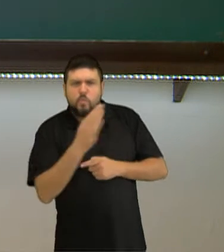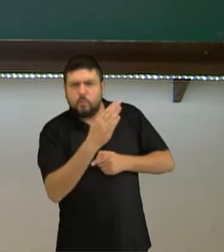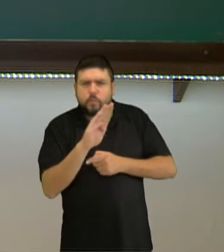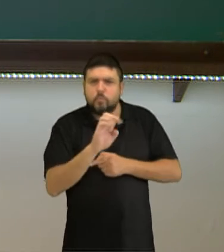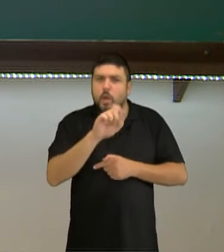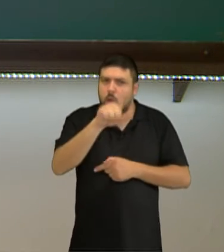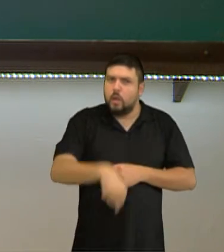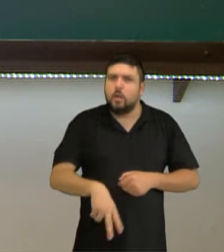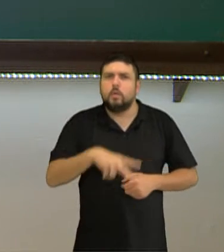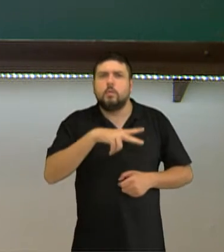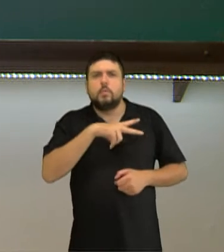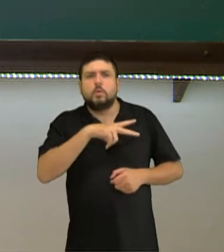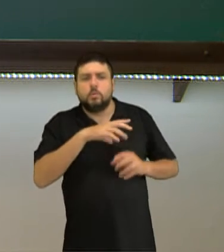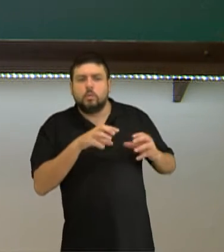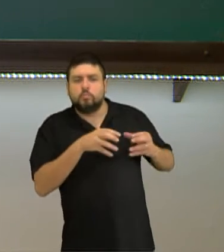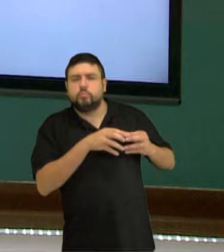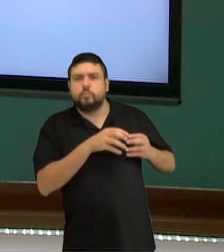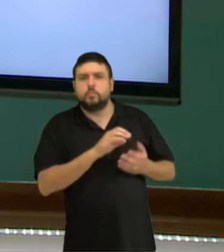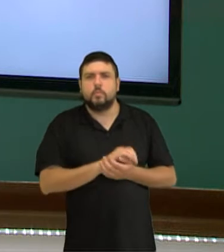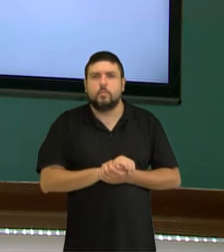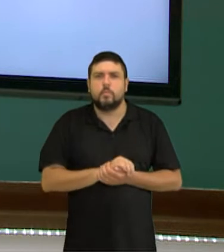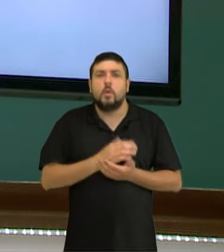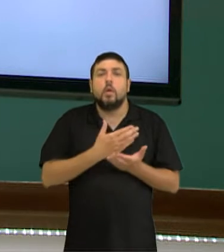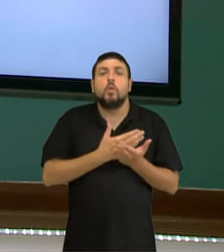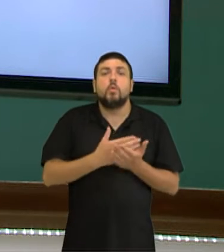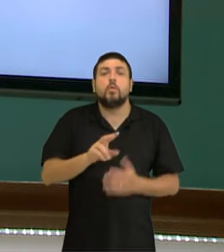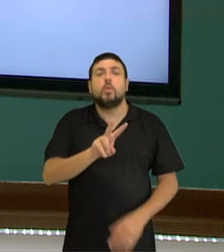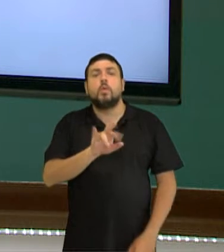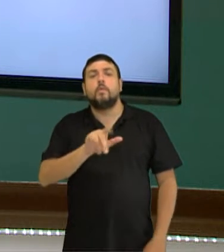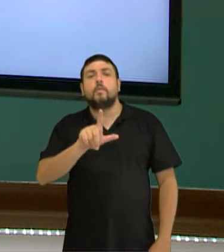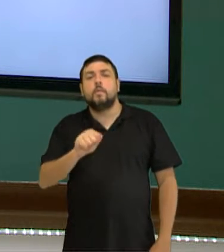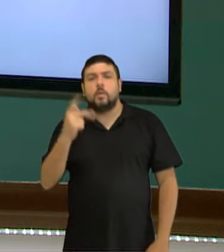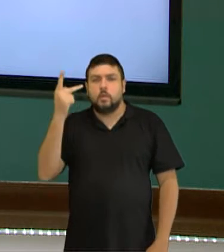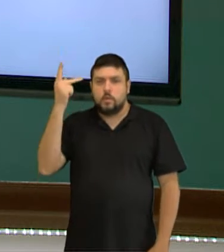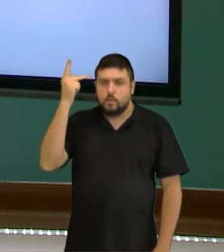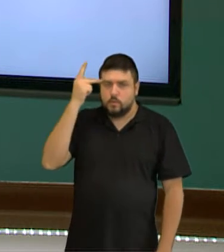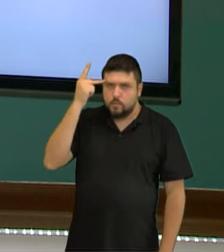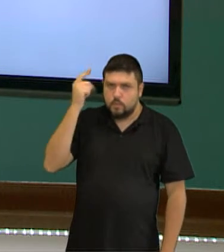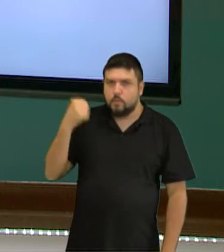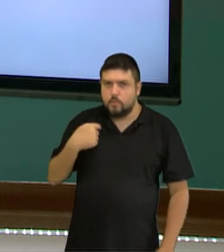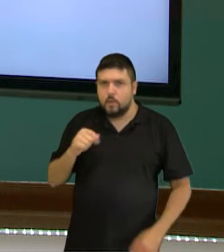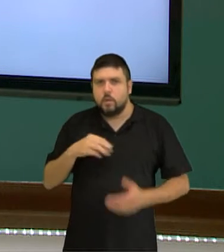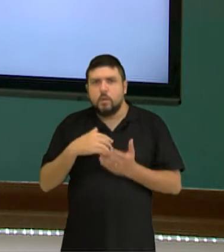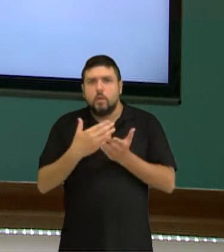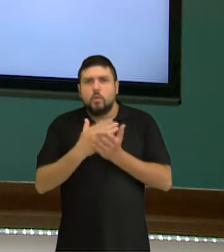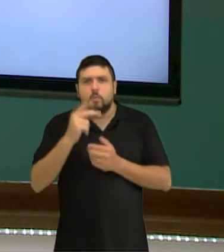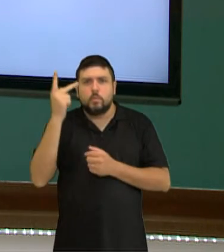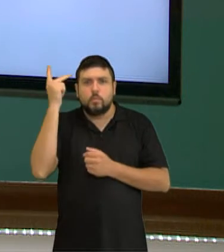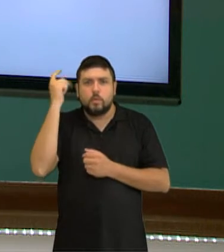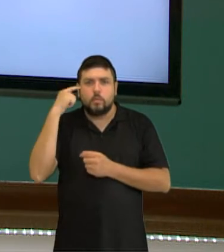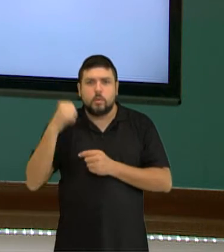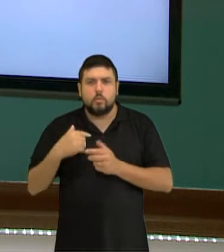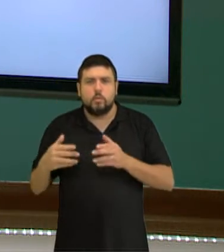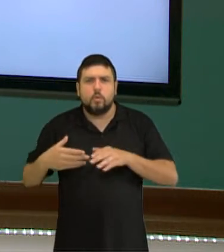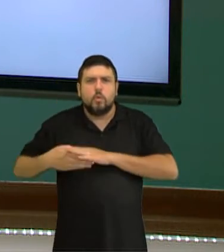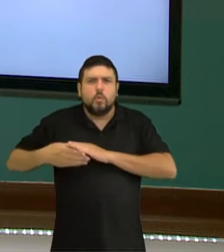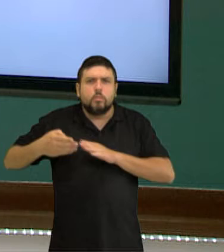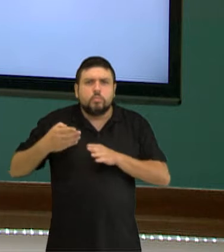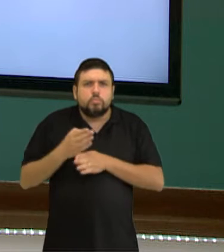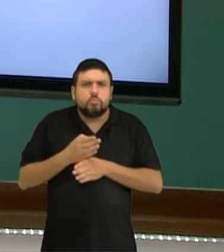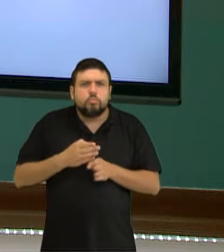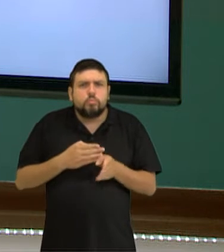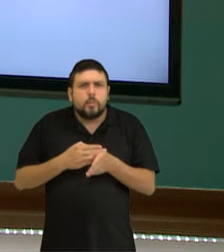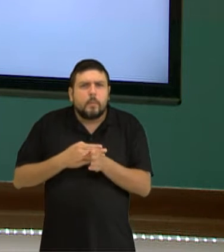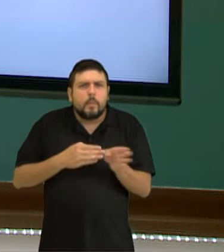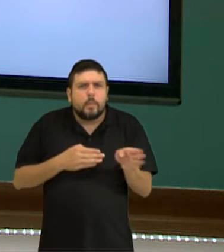particulares. A maioria partiu da vila de São Paulo, então saía ali da fundação da vila de São Paulo, rumo ao interior de São